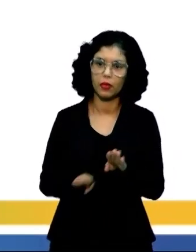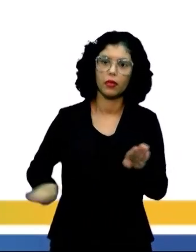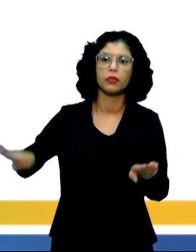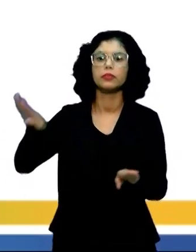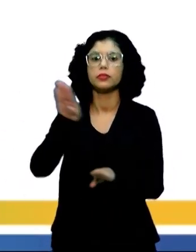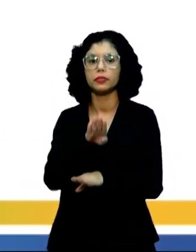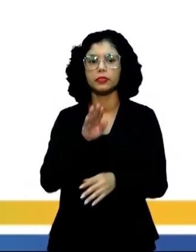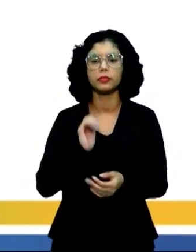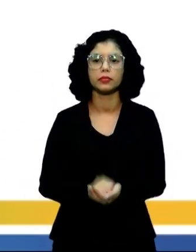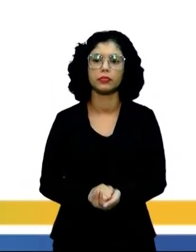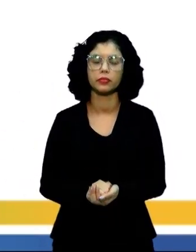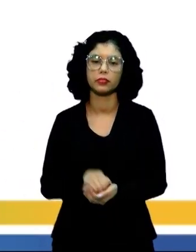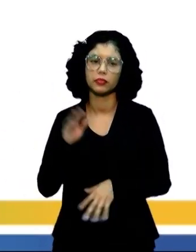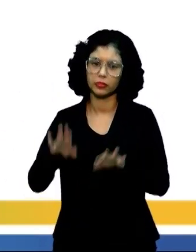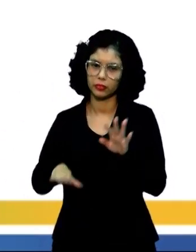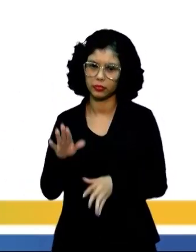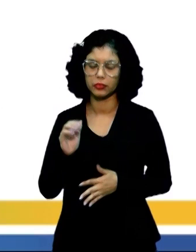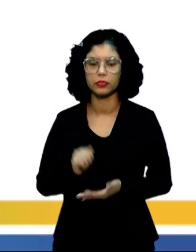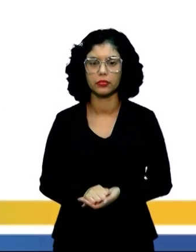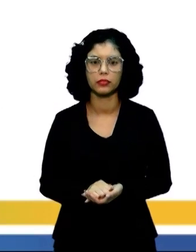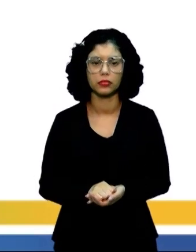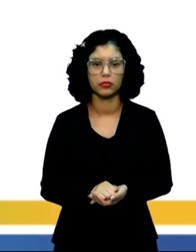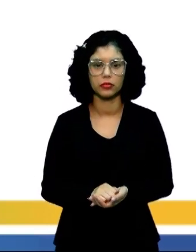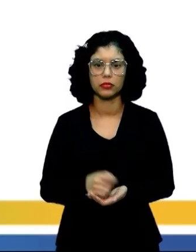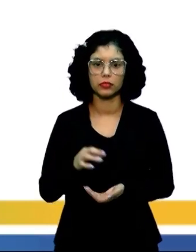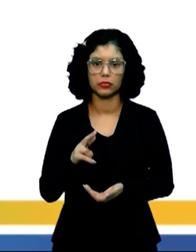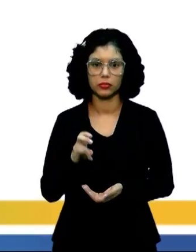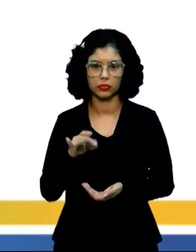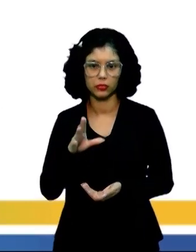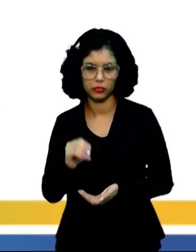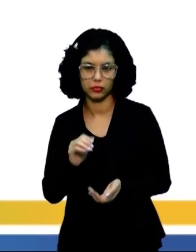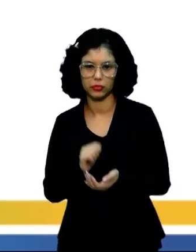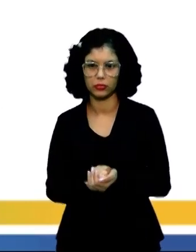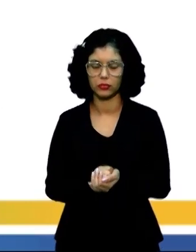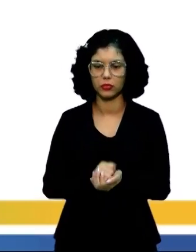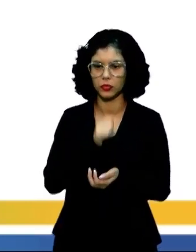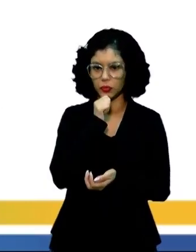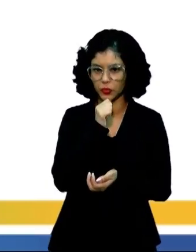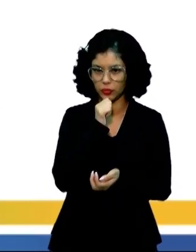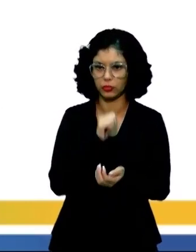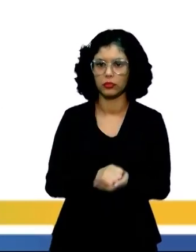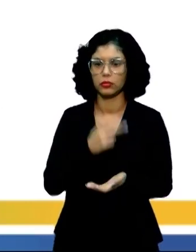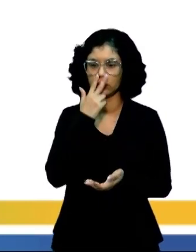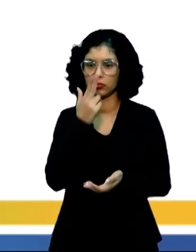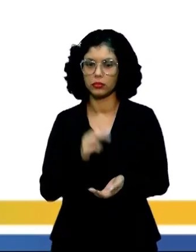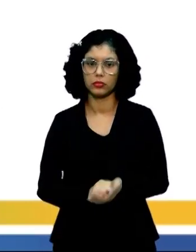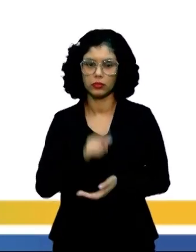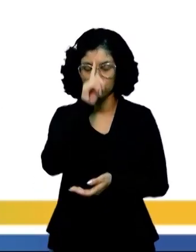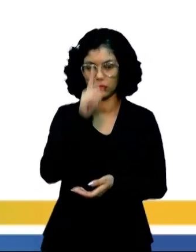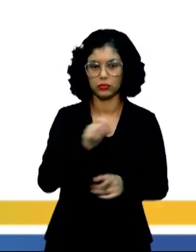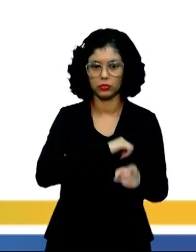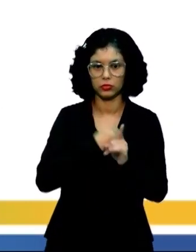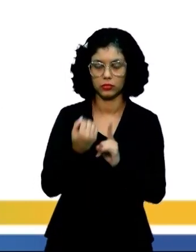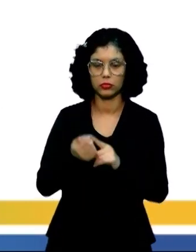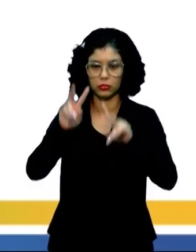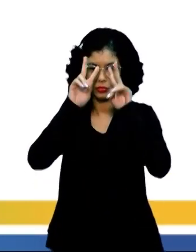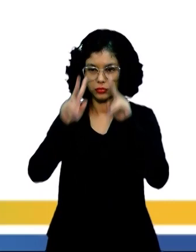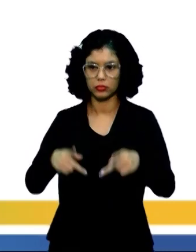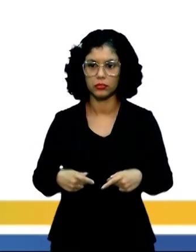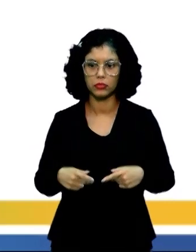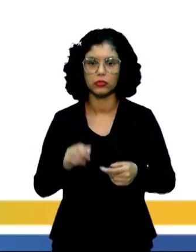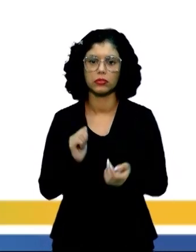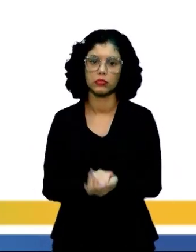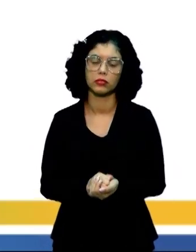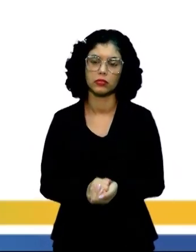de baixo para cima, às avessas. O grotesco e o cruel parecem inerentes à ordem social